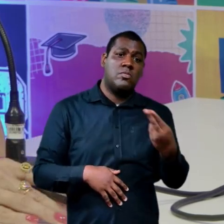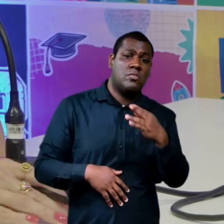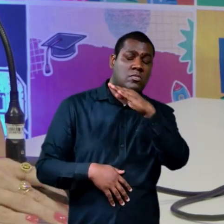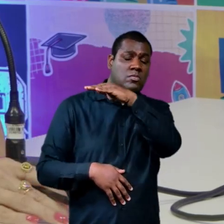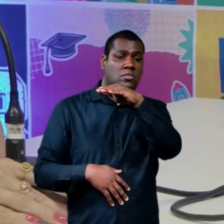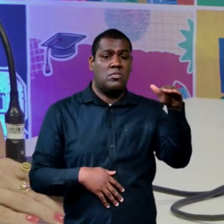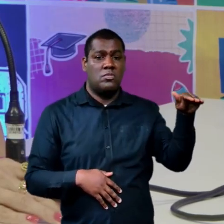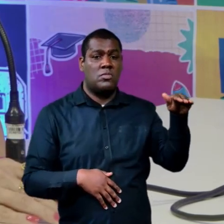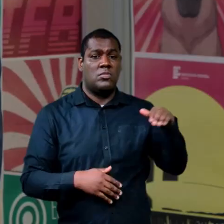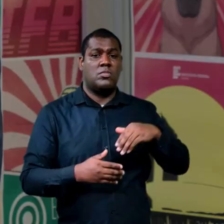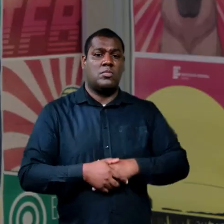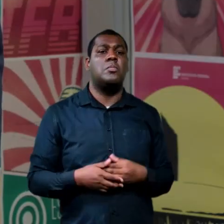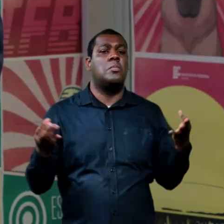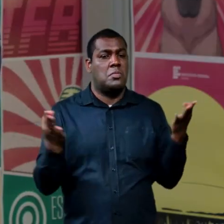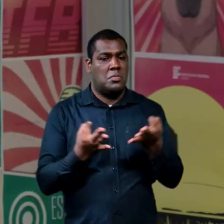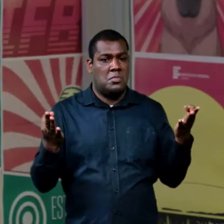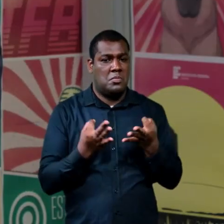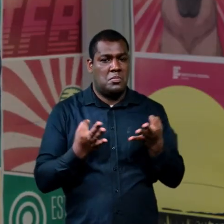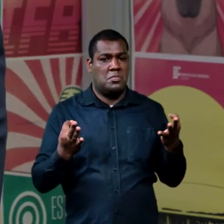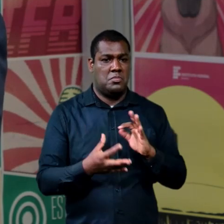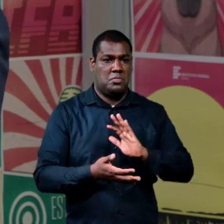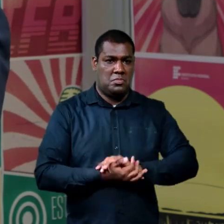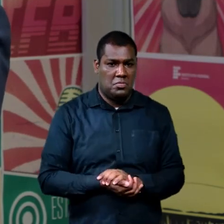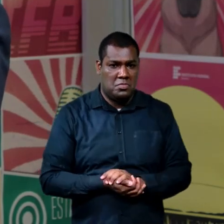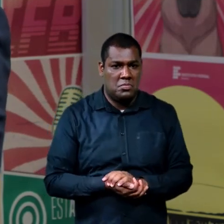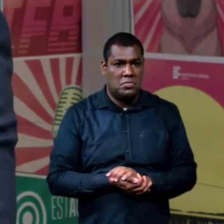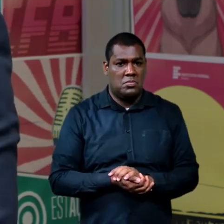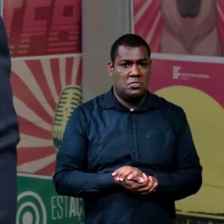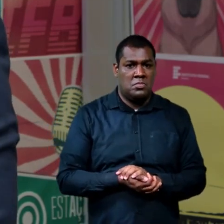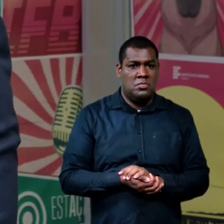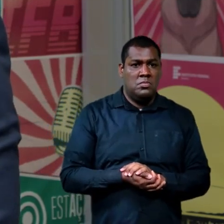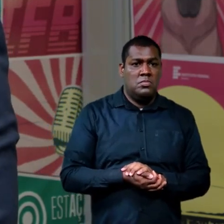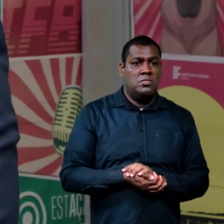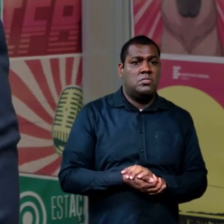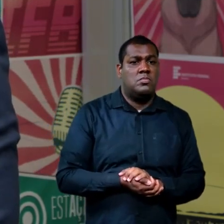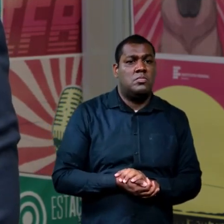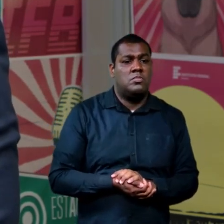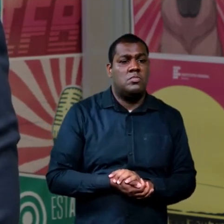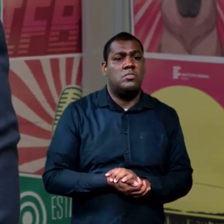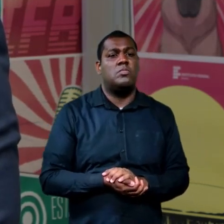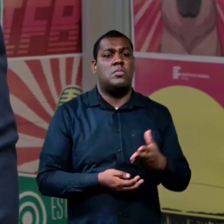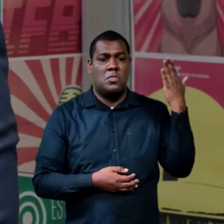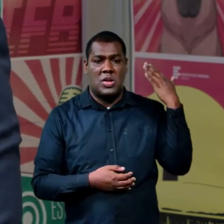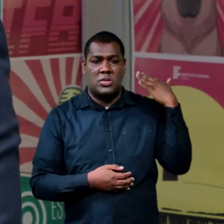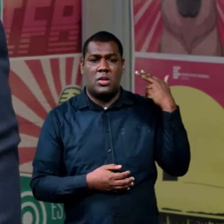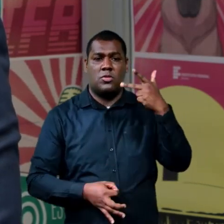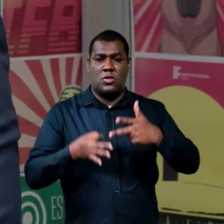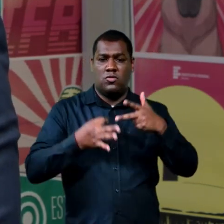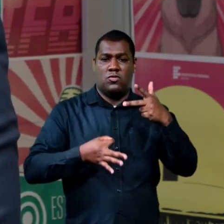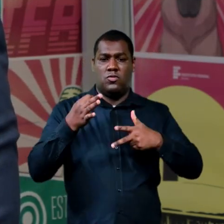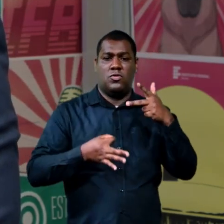chefia, né? Perfeito, Verdade. Ruth. Então, só comentar uma situação que se discutiu judicialmente por algum